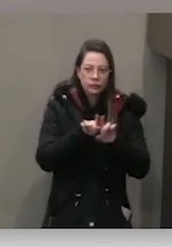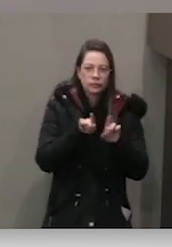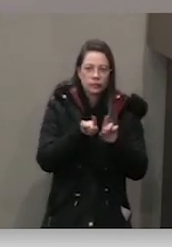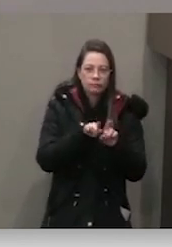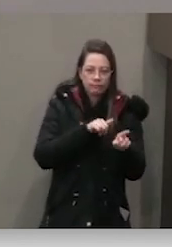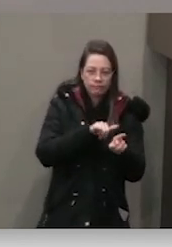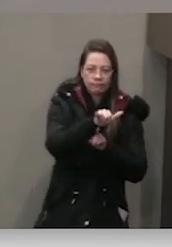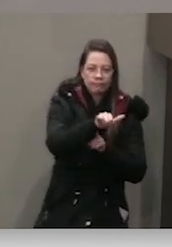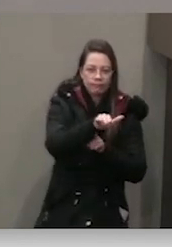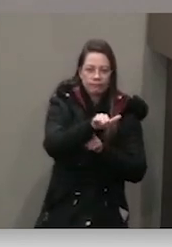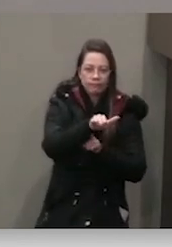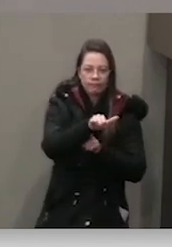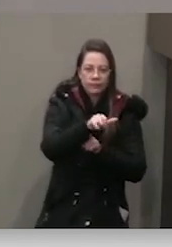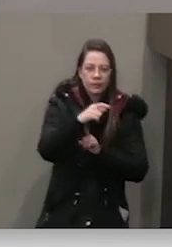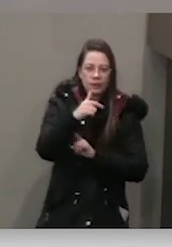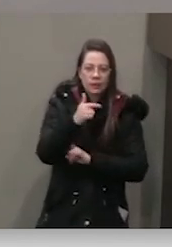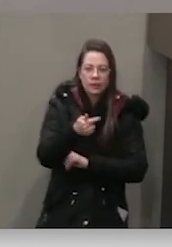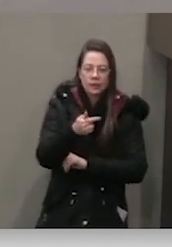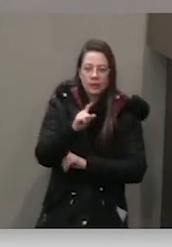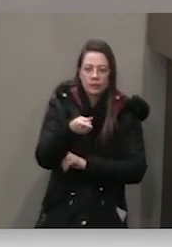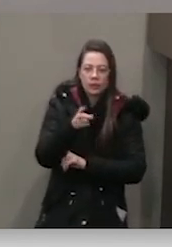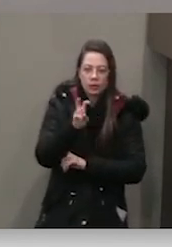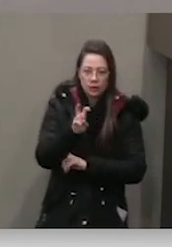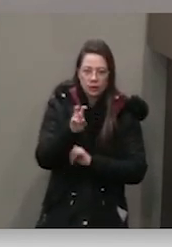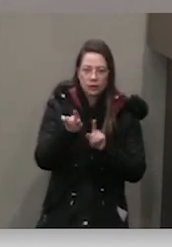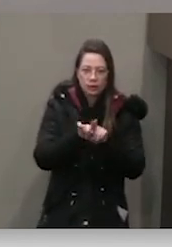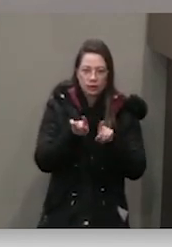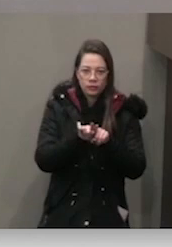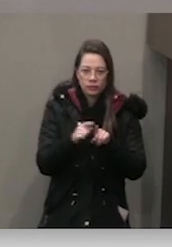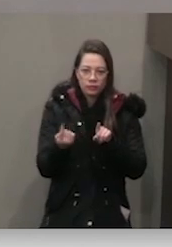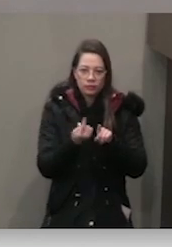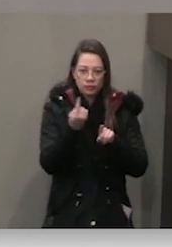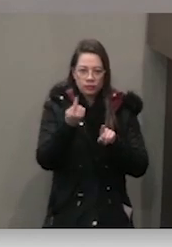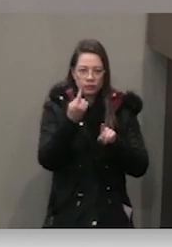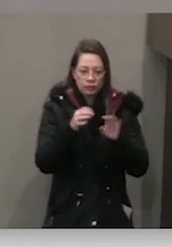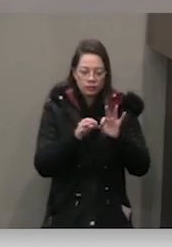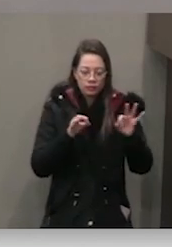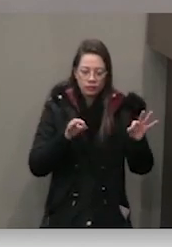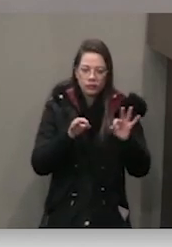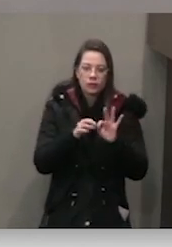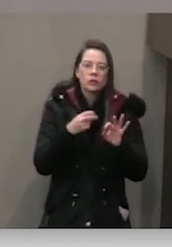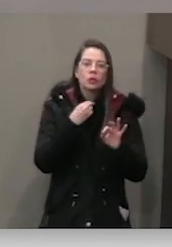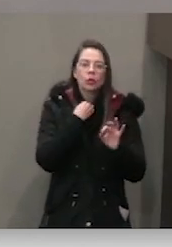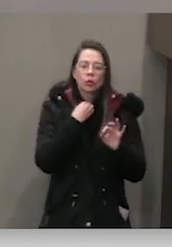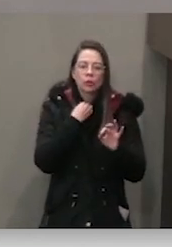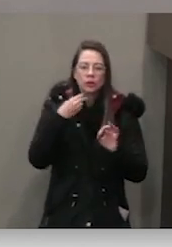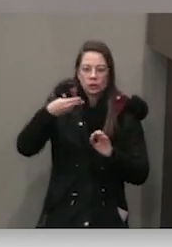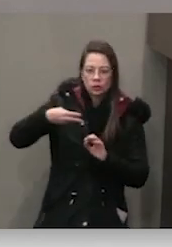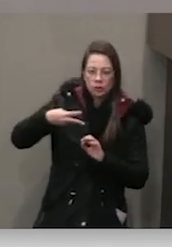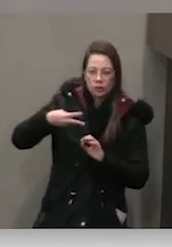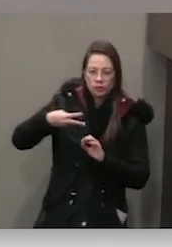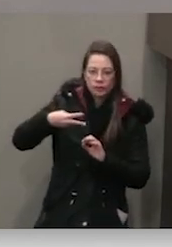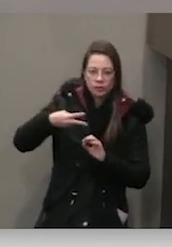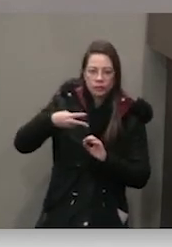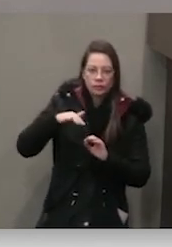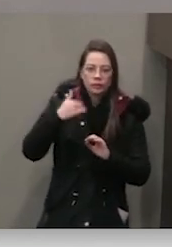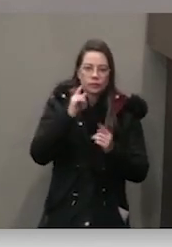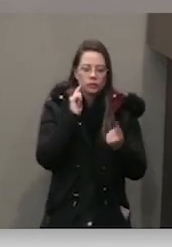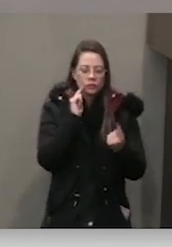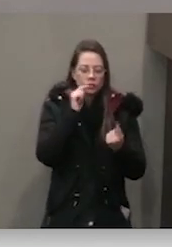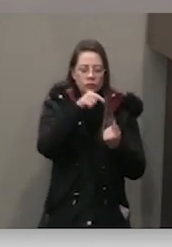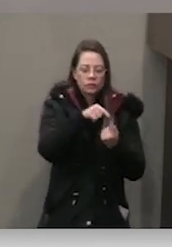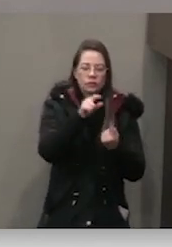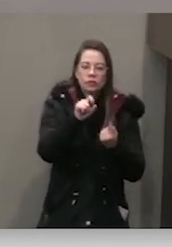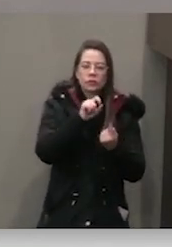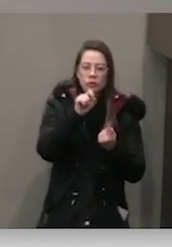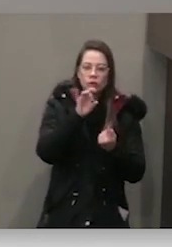veio os 7,5 metros também para a zona de ocupação intensiva 2. A intenção era